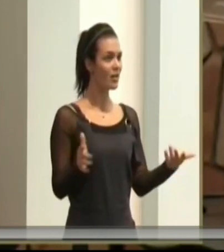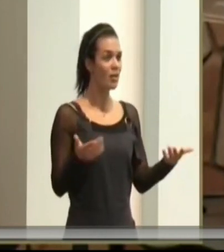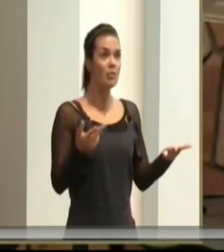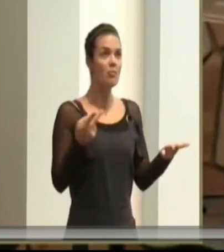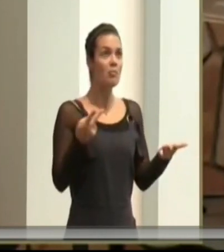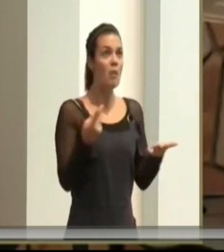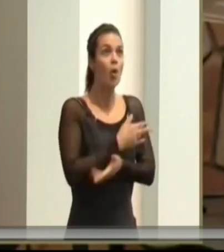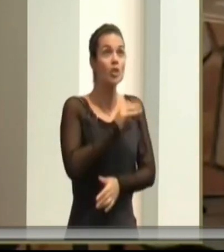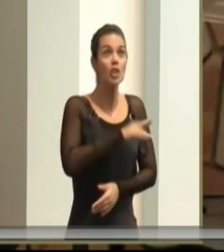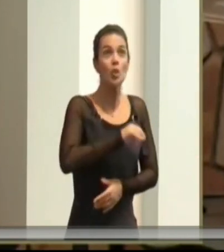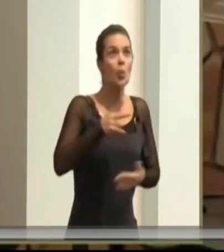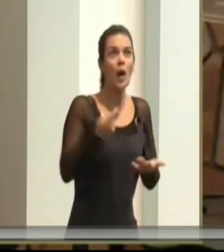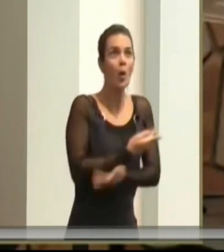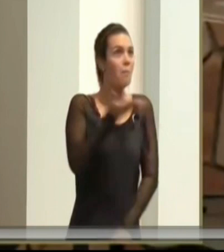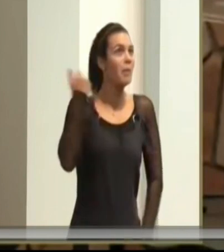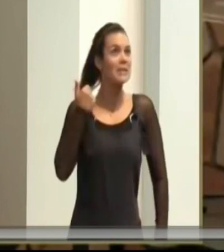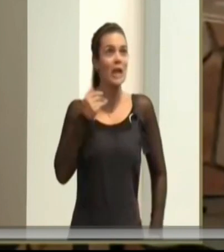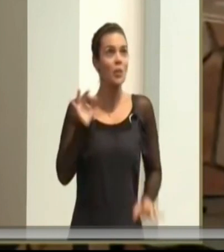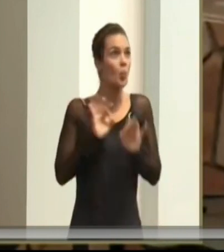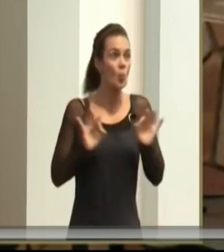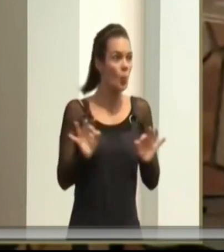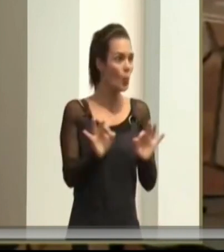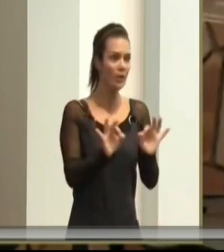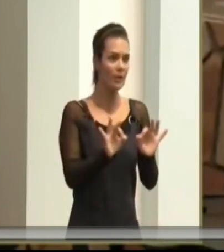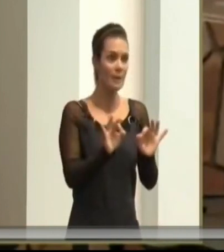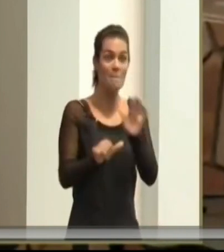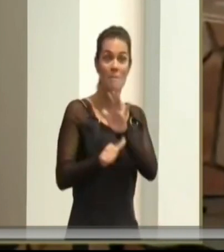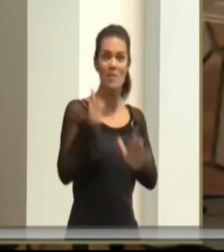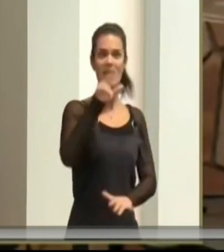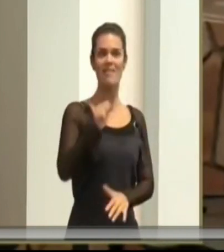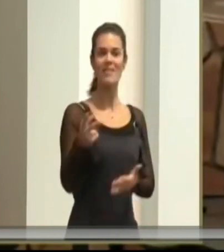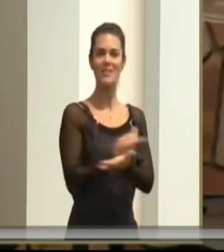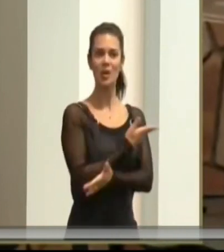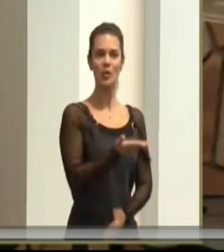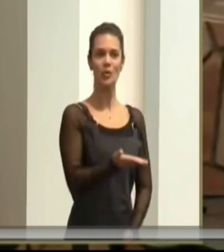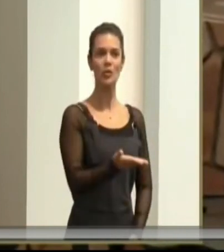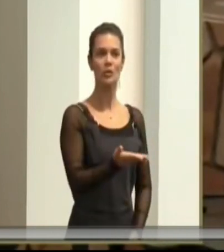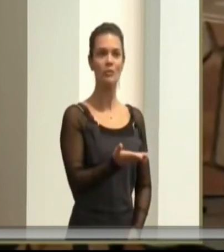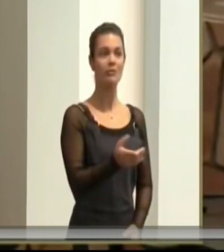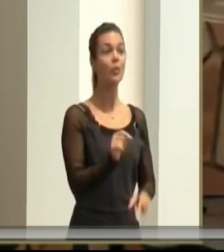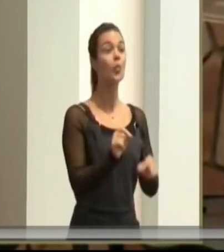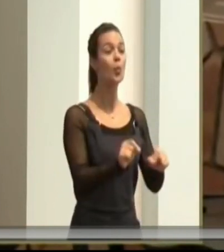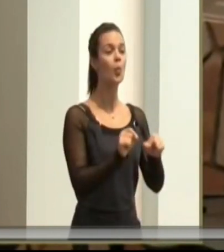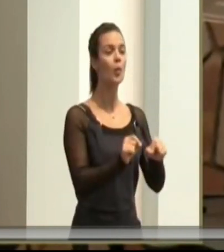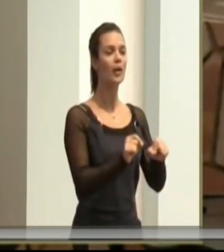nenhum tempo, em nenhum registro. Algo aconteceu. A pedra é removida,